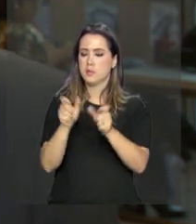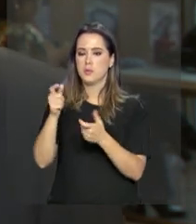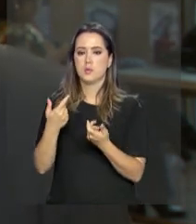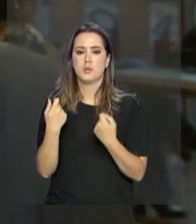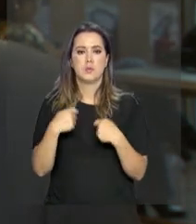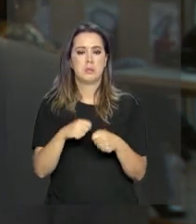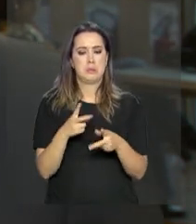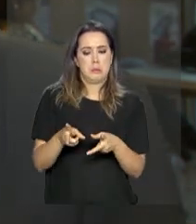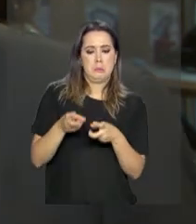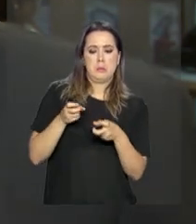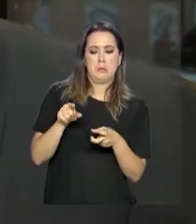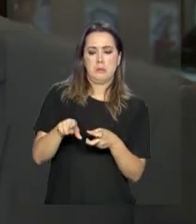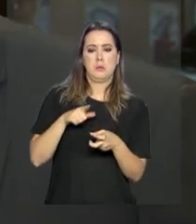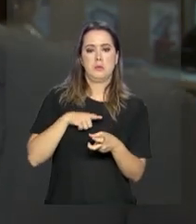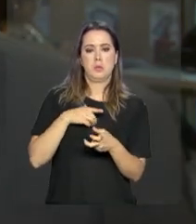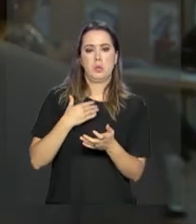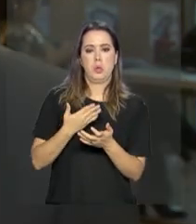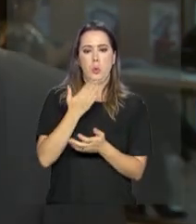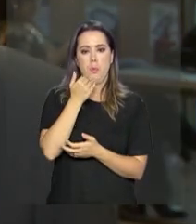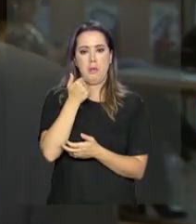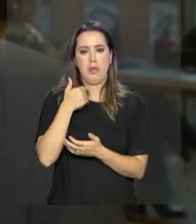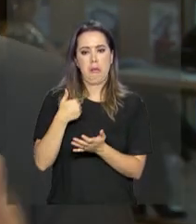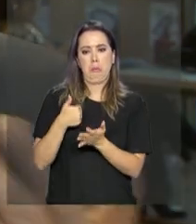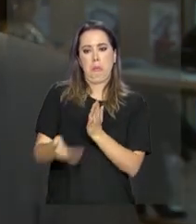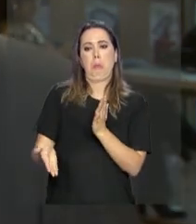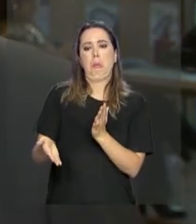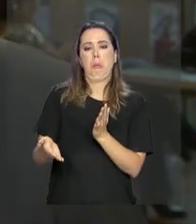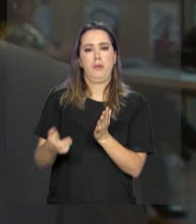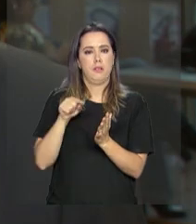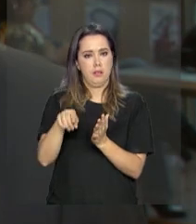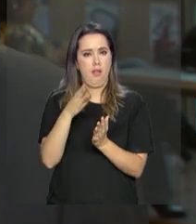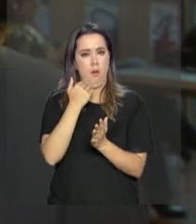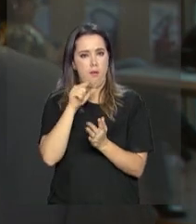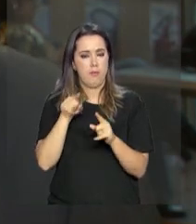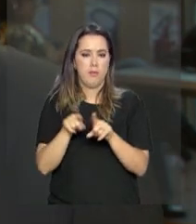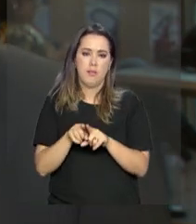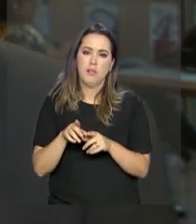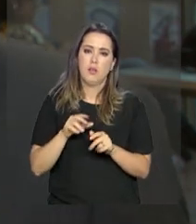não tenham aquela percepção de que estão se alimentando do resto de ontem, da sobra da refeição.